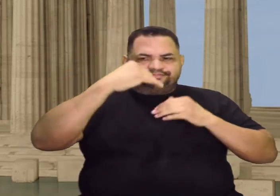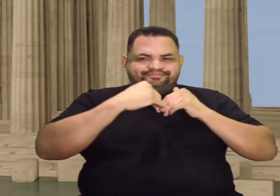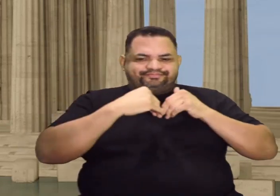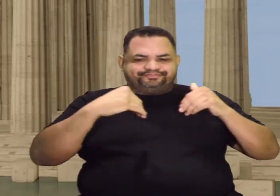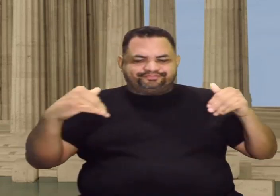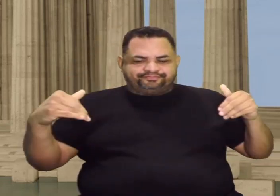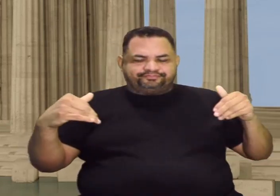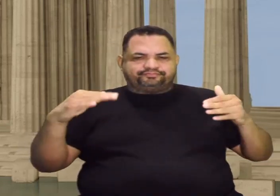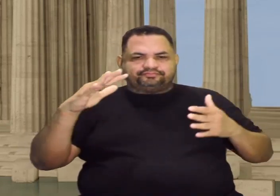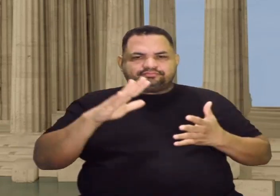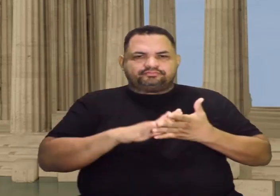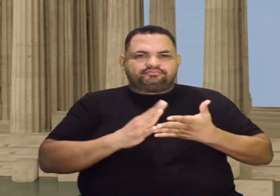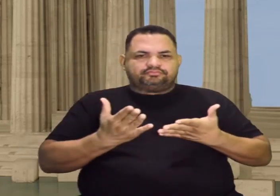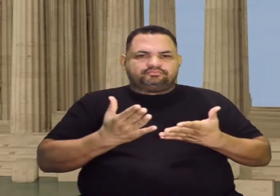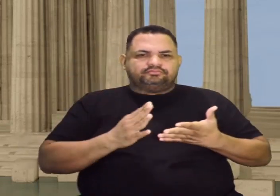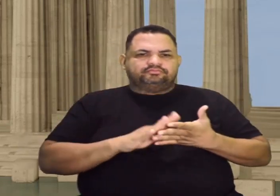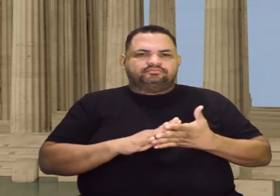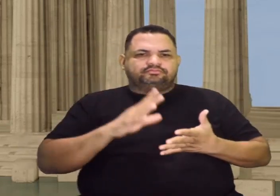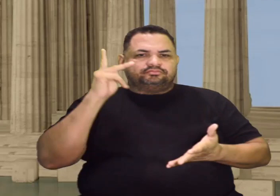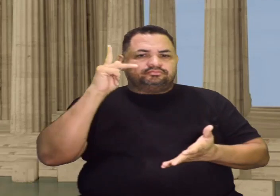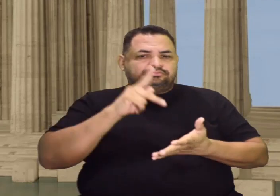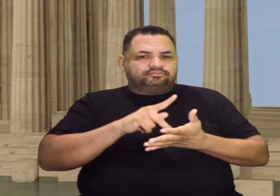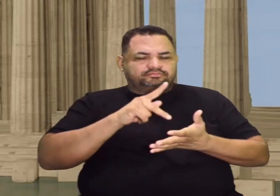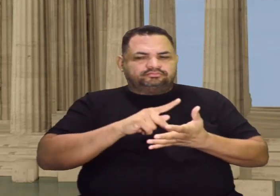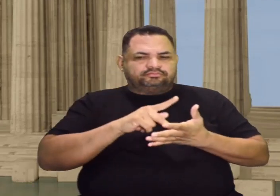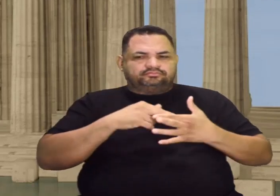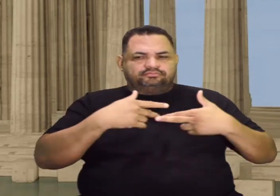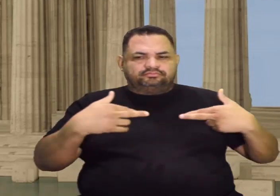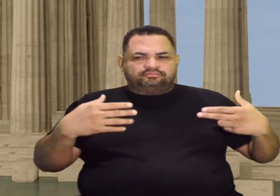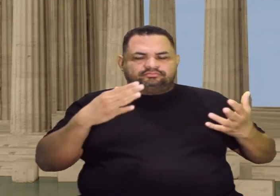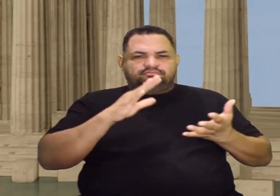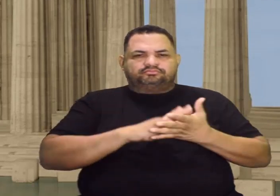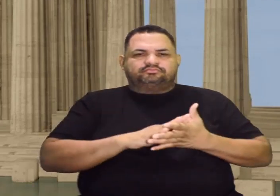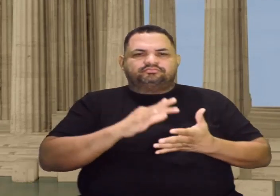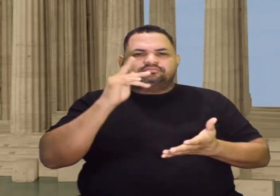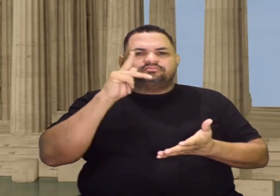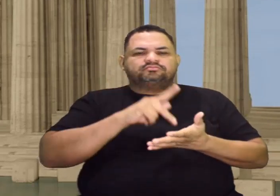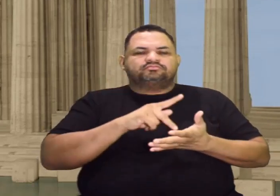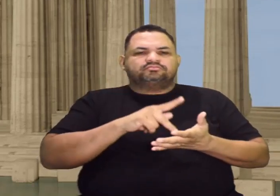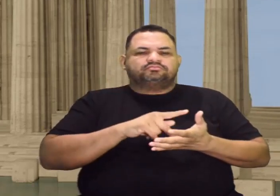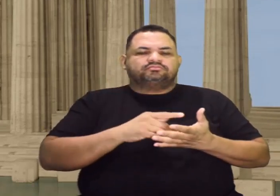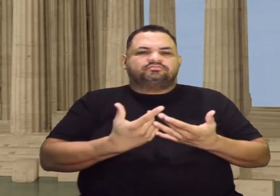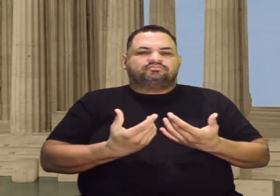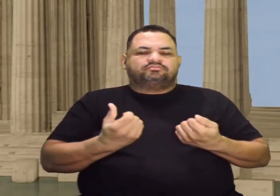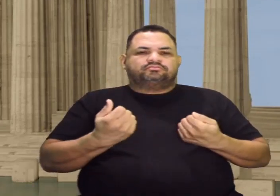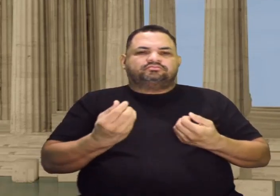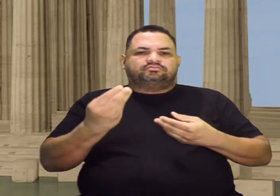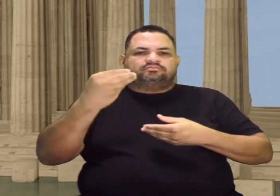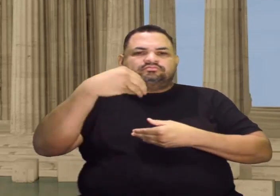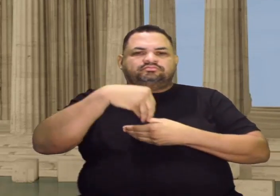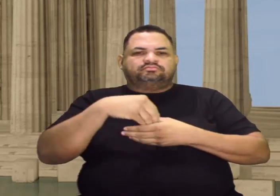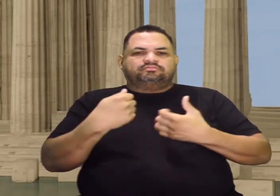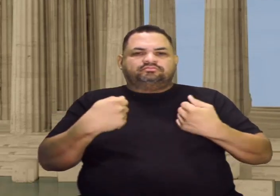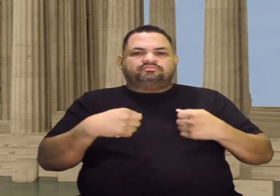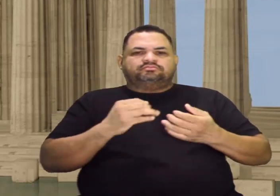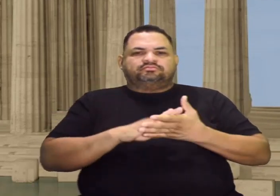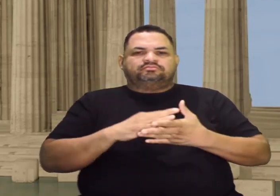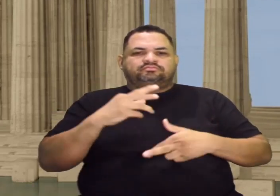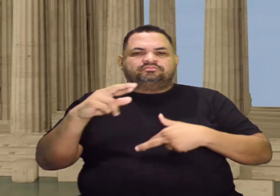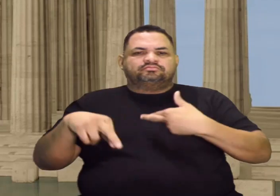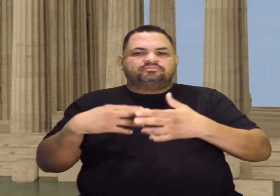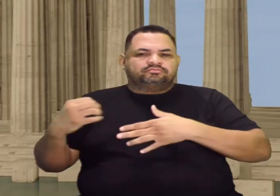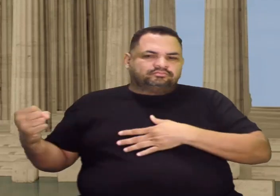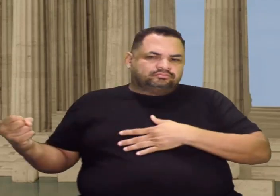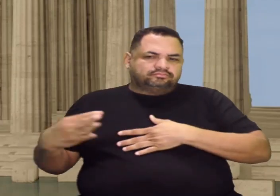das coisas reais, né, das coisas físicas. Então é nessa perspectiva que o Renascimento entrou para